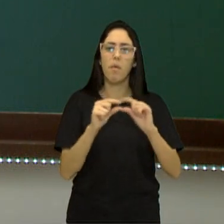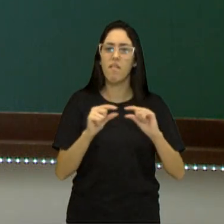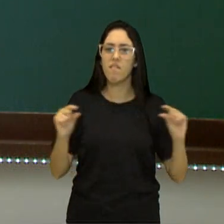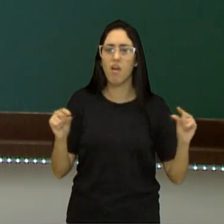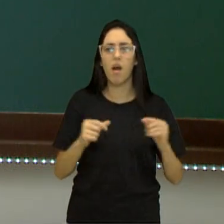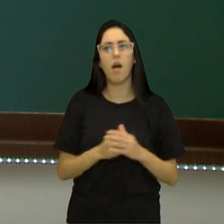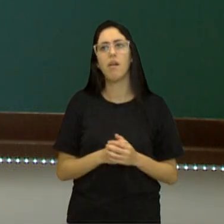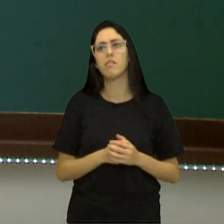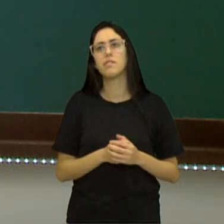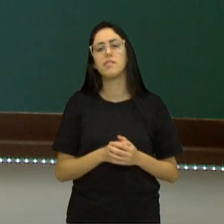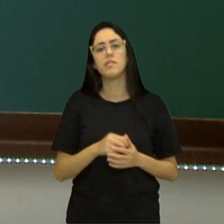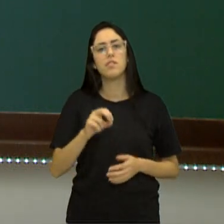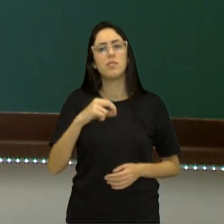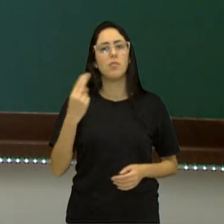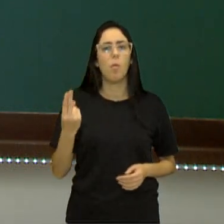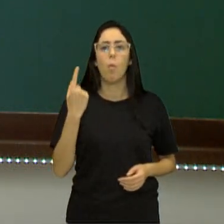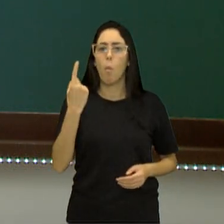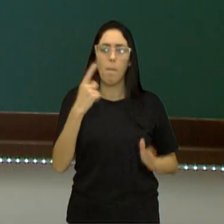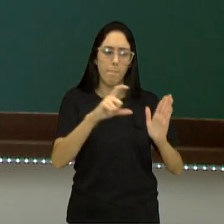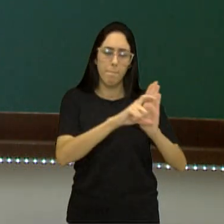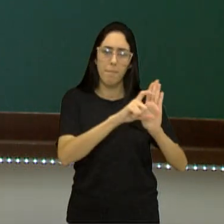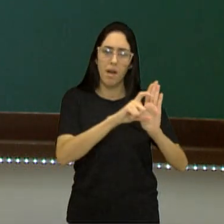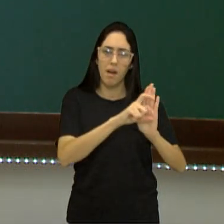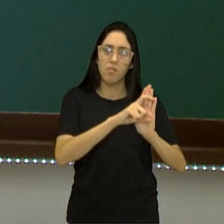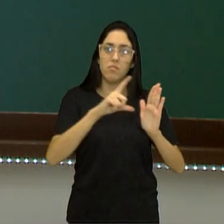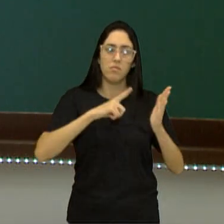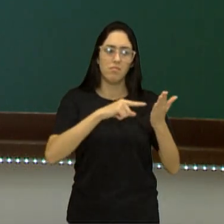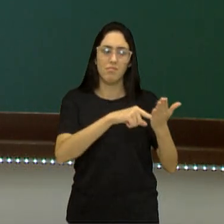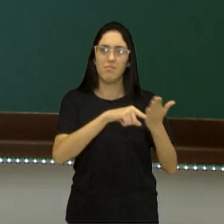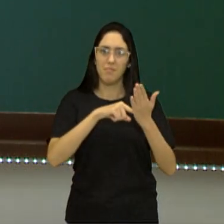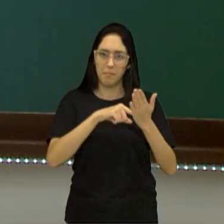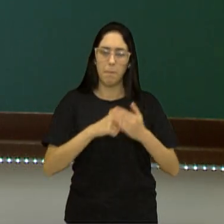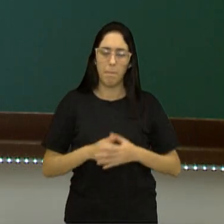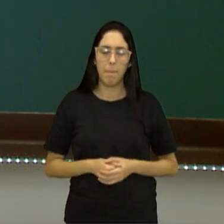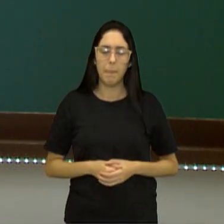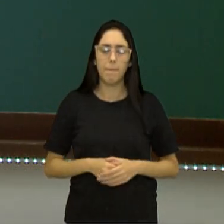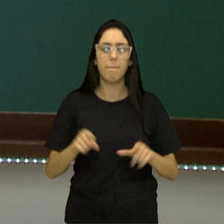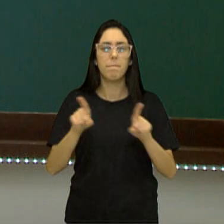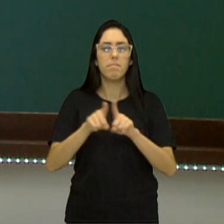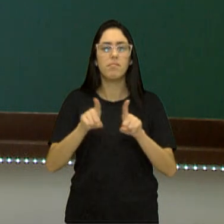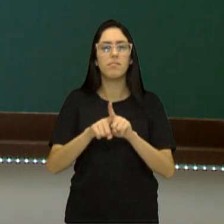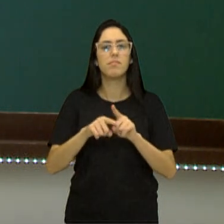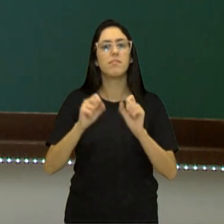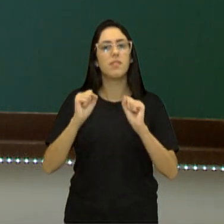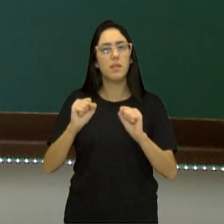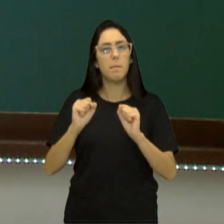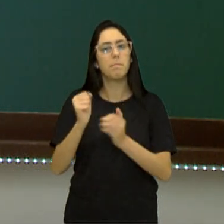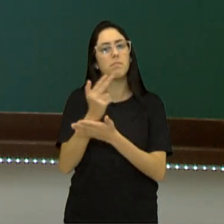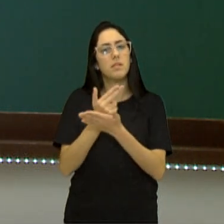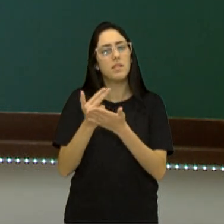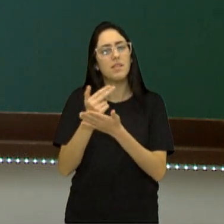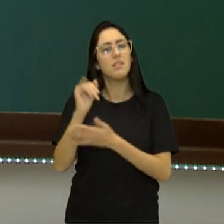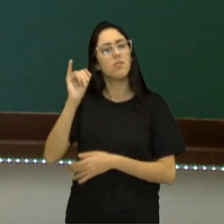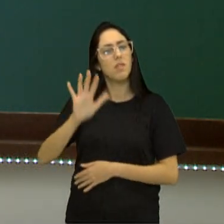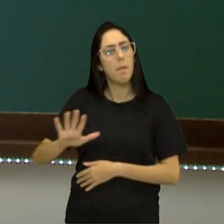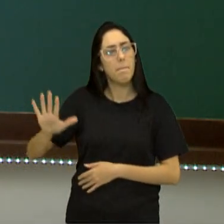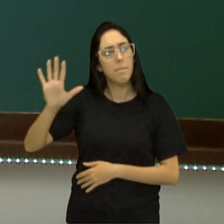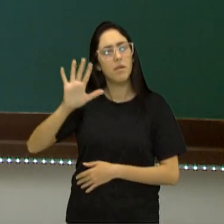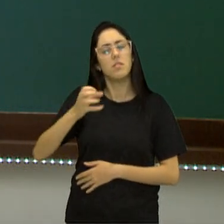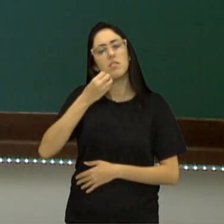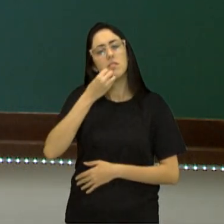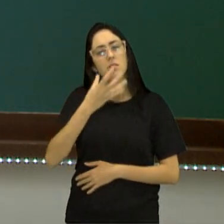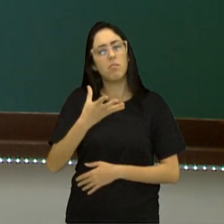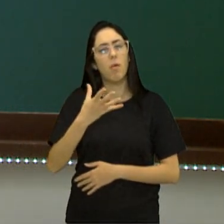criar um pequeno parágrafo que apareça o uso. E ilustrar os textos. Faça uma imagem,